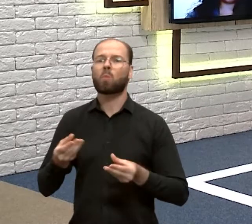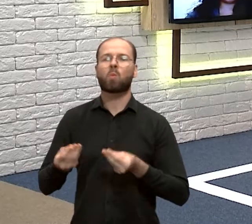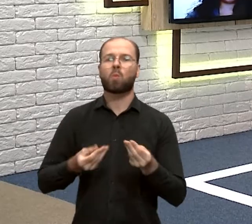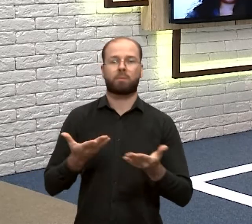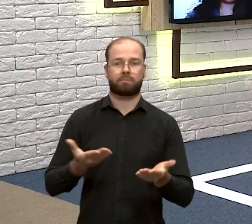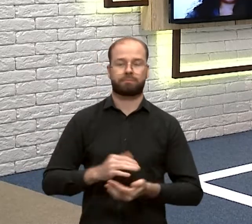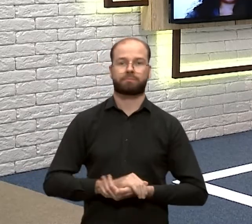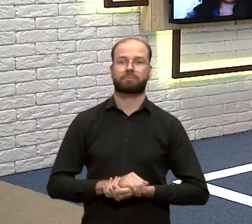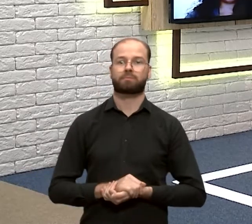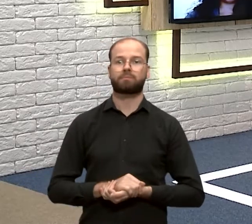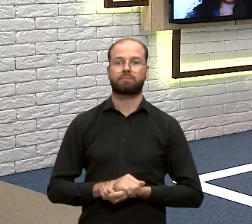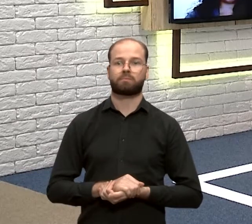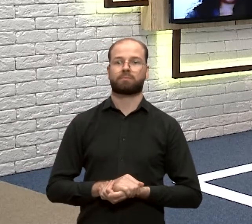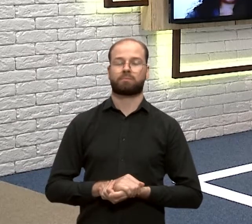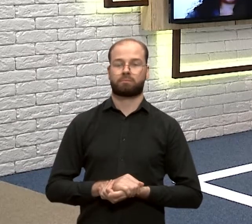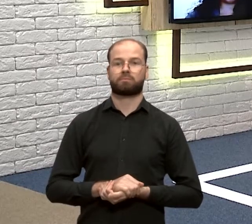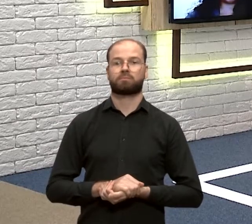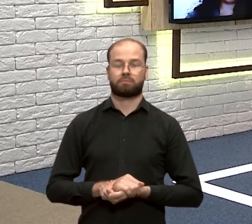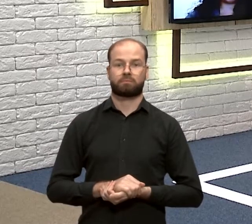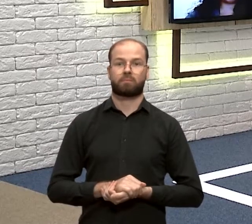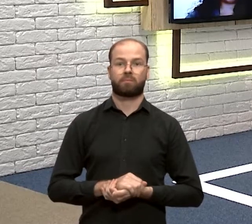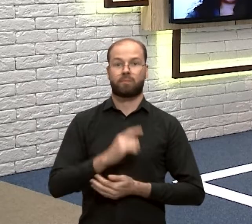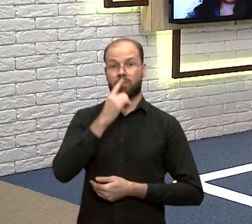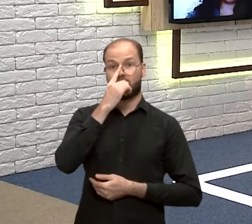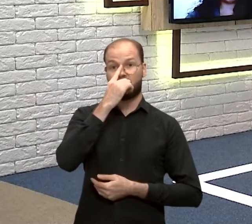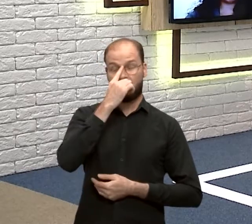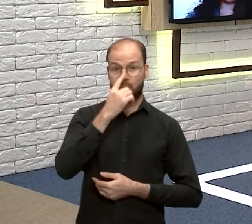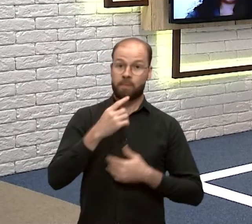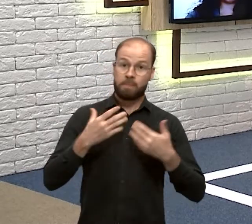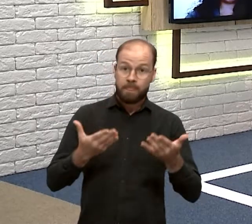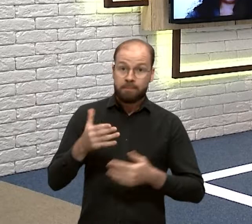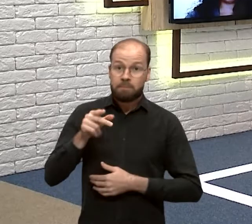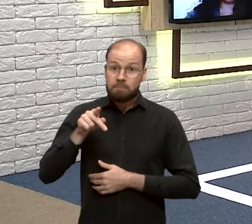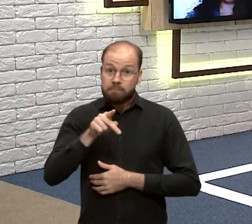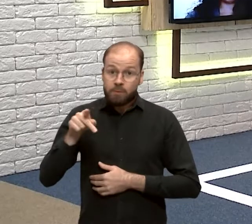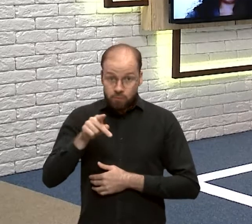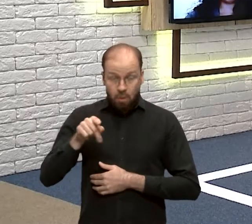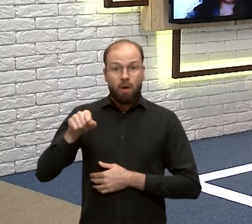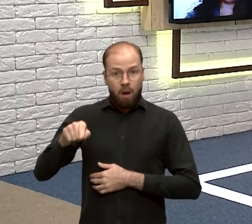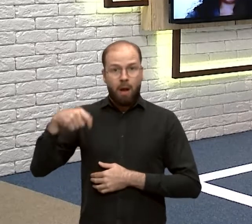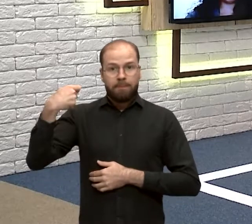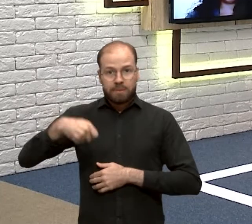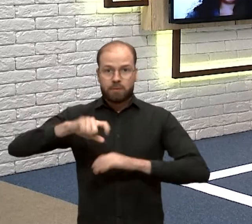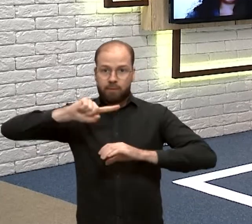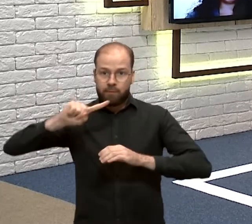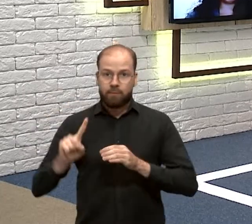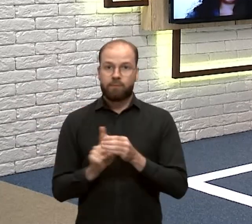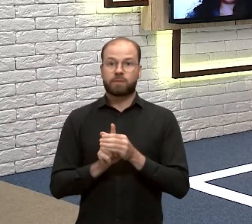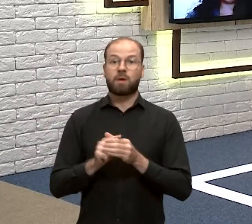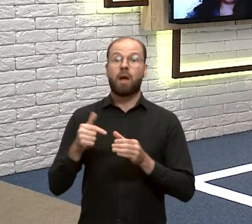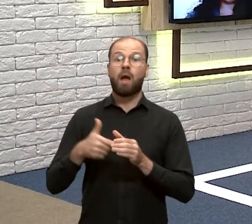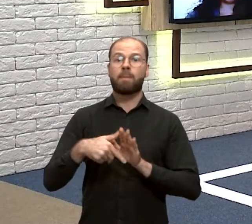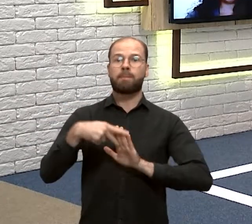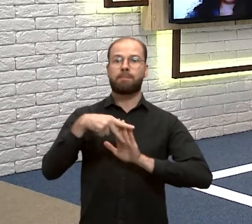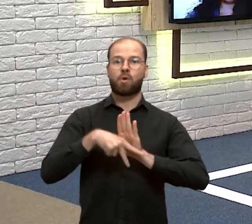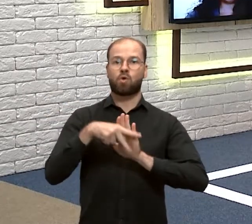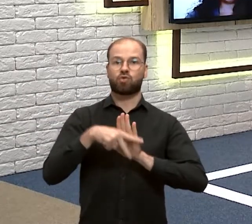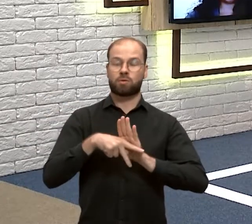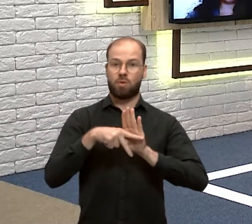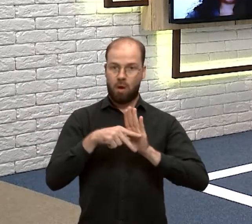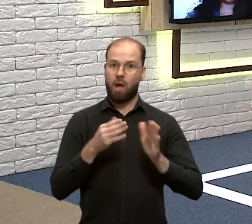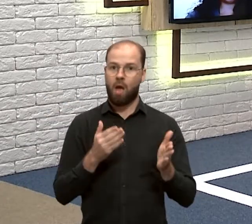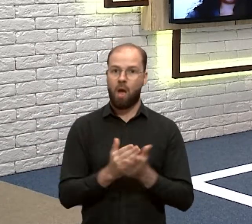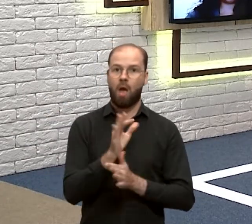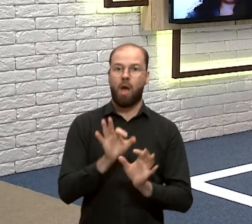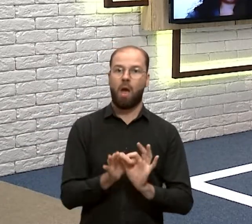Bem, os professores que podem fazer parte são os professores que estão vinculados a um projeto que é aprovado pela CAPES. Então,